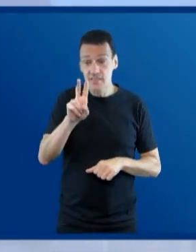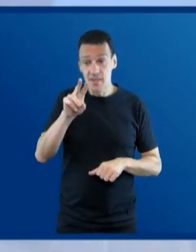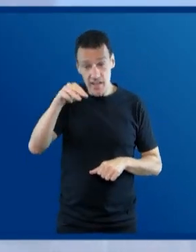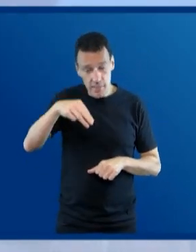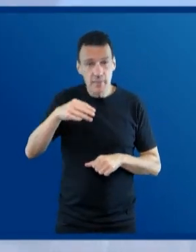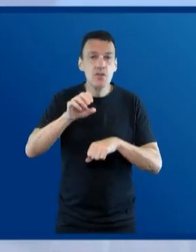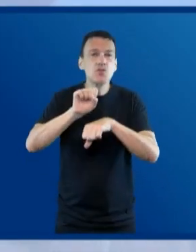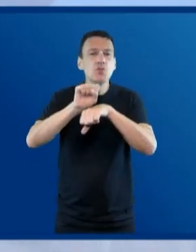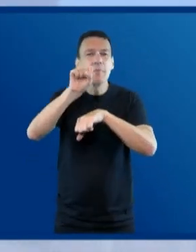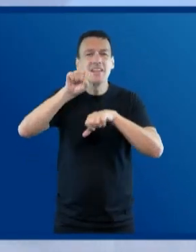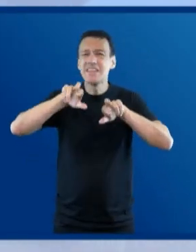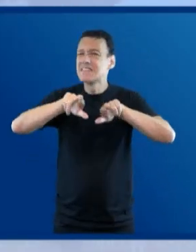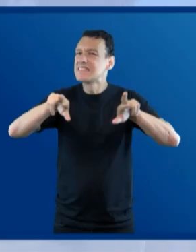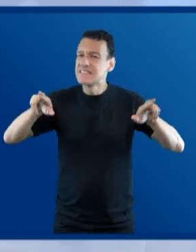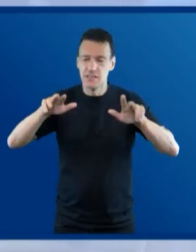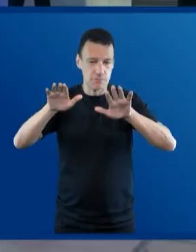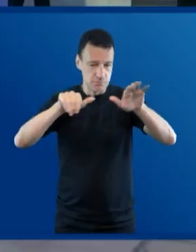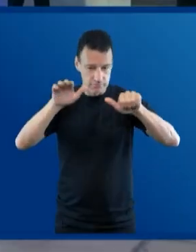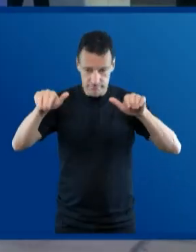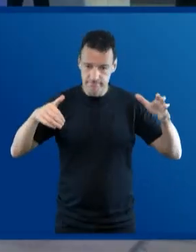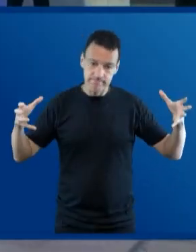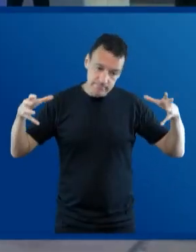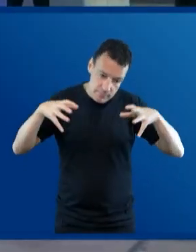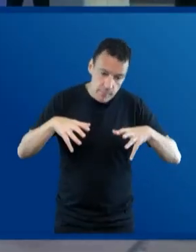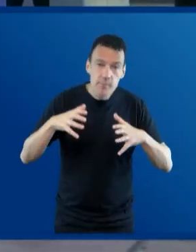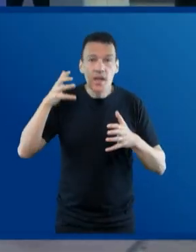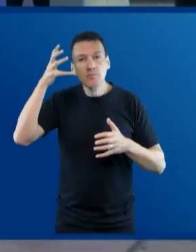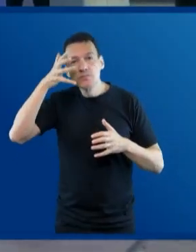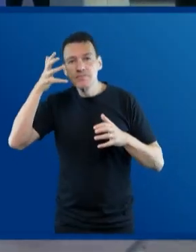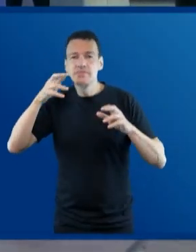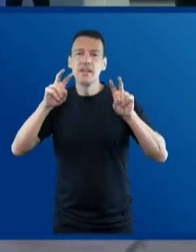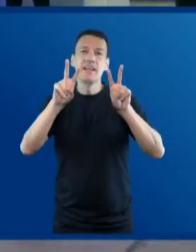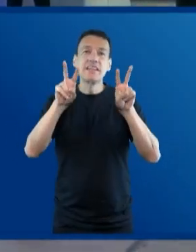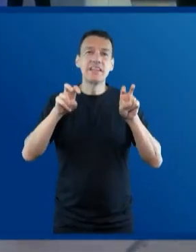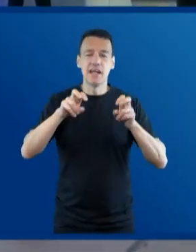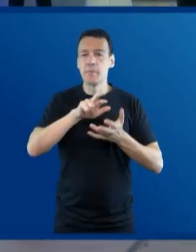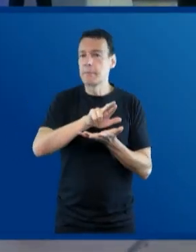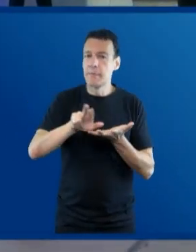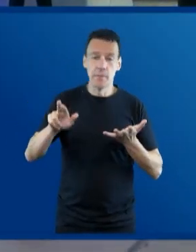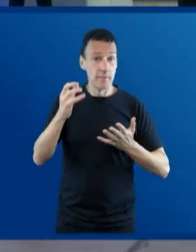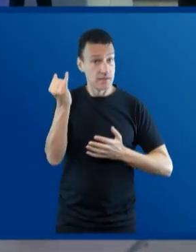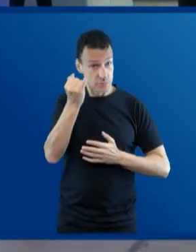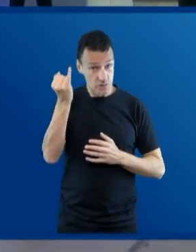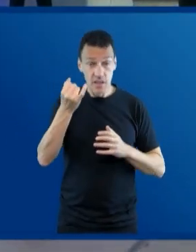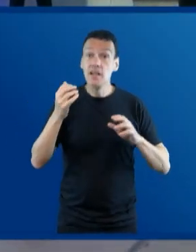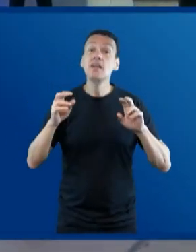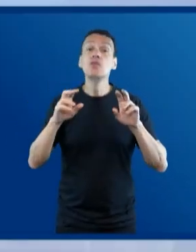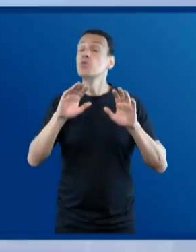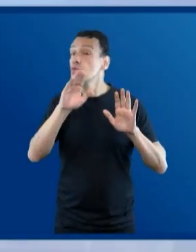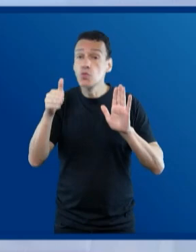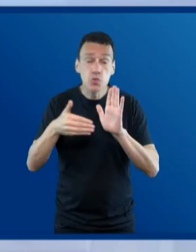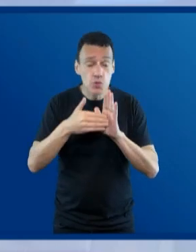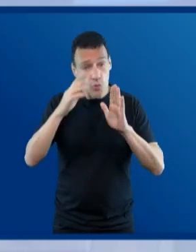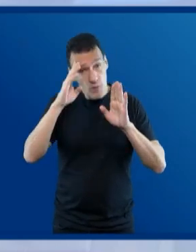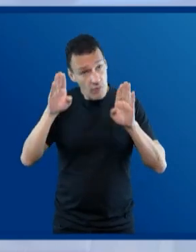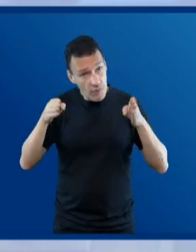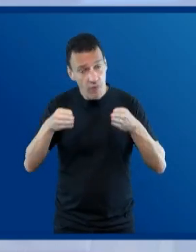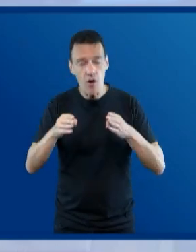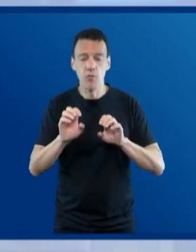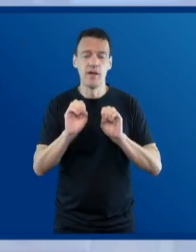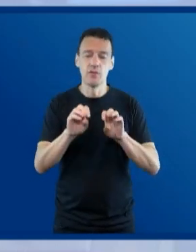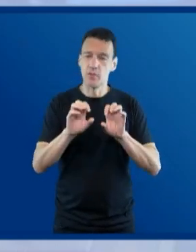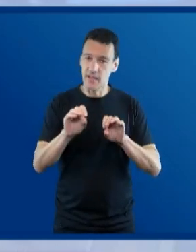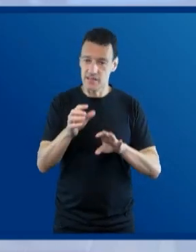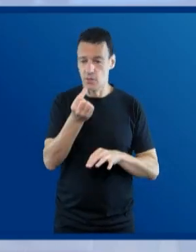superintendências. Vão estar comentando temas muito atuais relacionados à educação financeira. Então, gostaria de convidar a